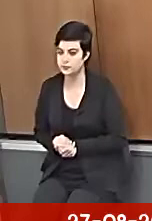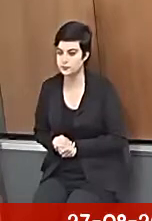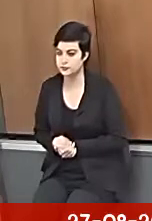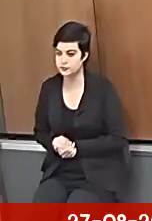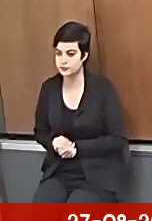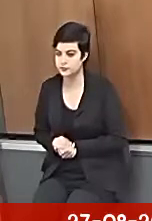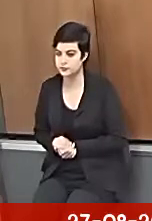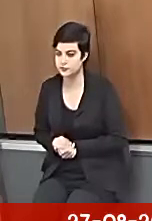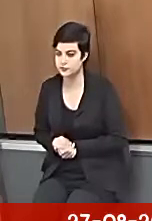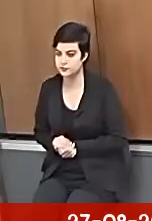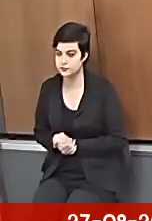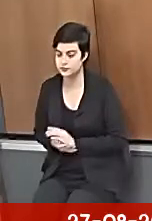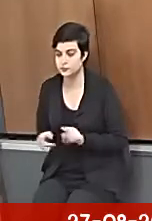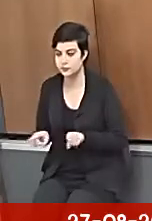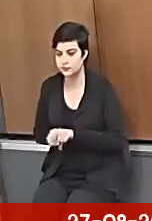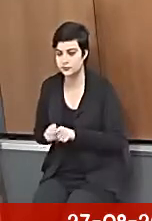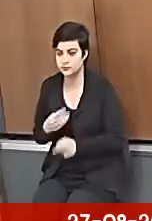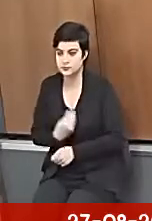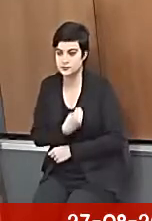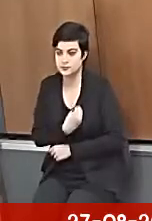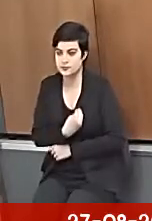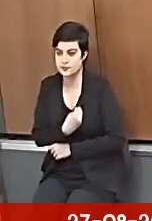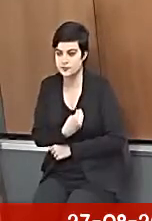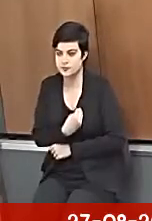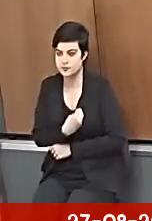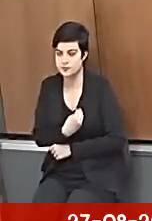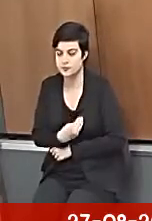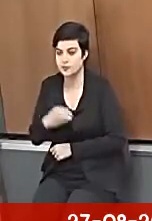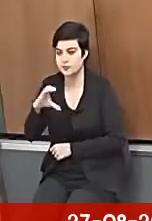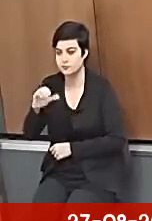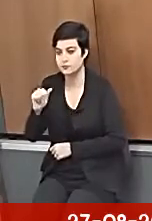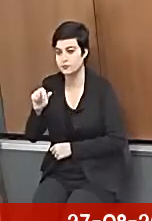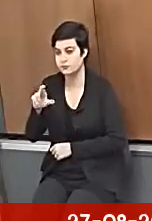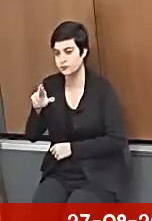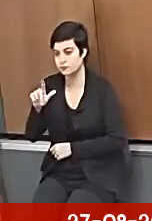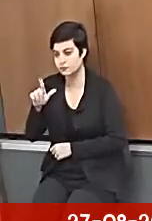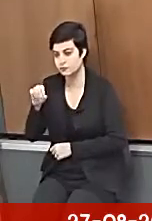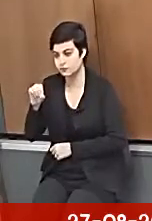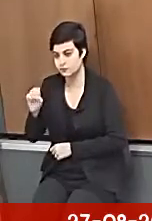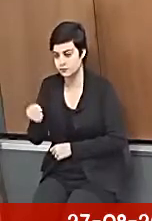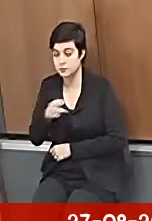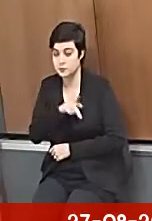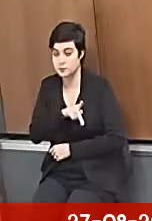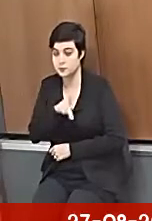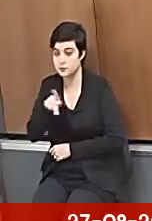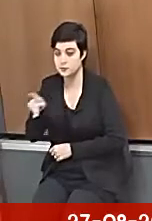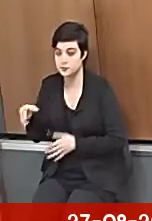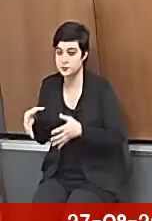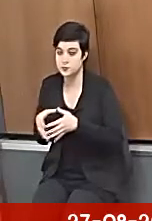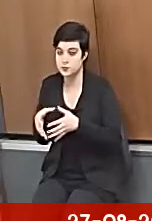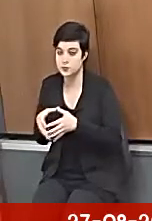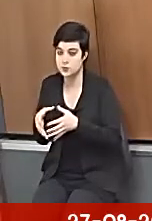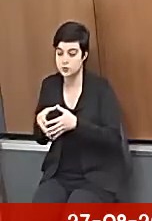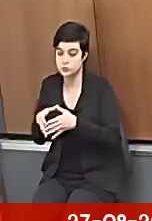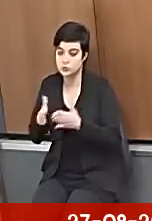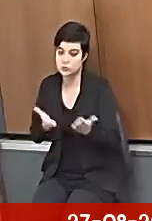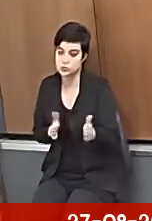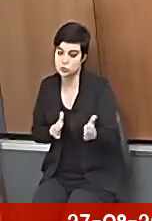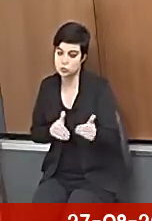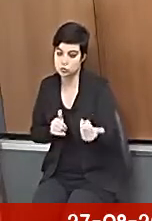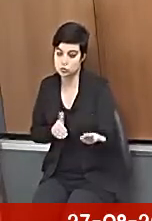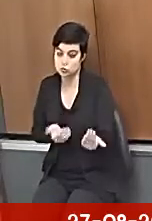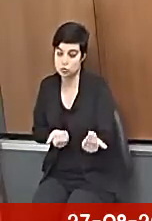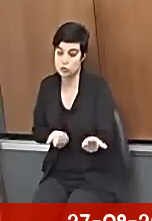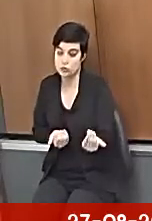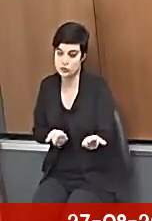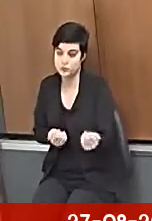registo a presença do carro rodrigues caldeira presidente estadual da juventude do psb também conselheiro do cruzeiro